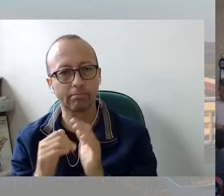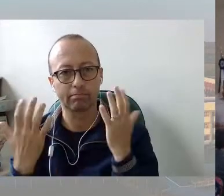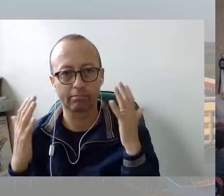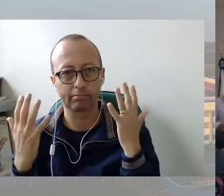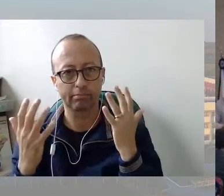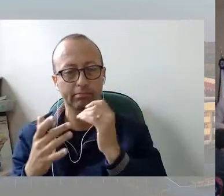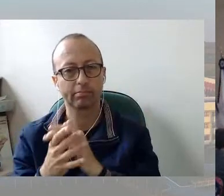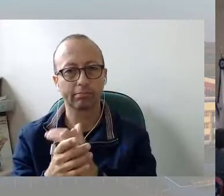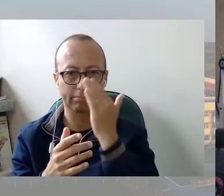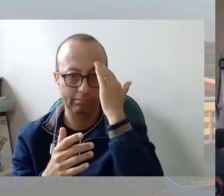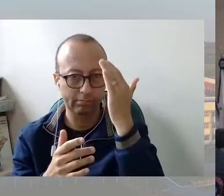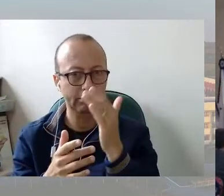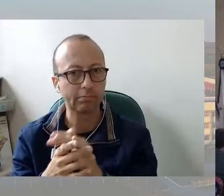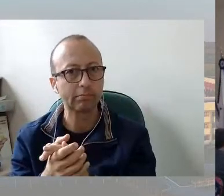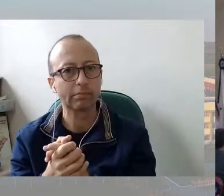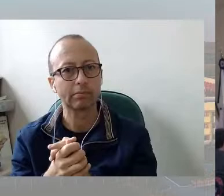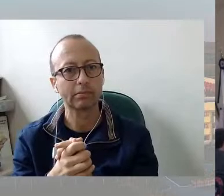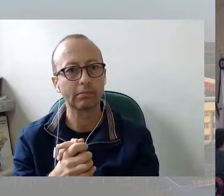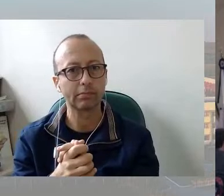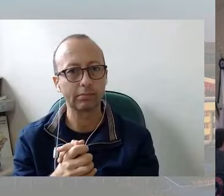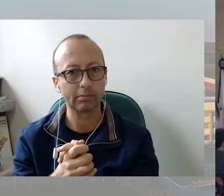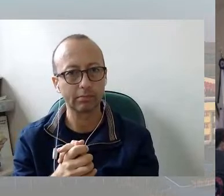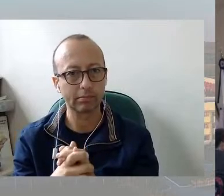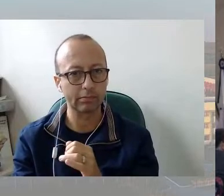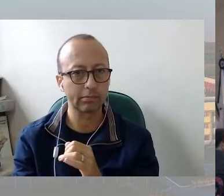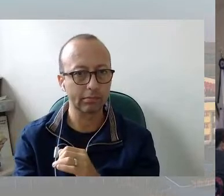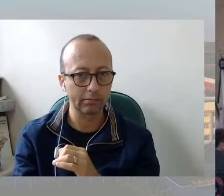Obrigado, Frank. Dili?